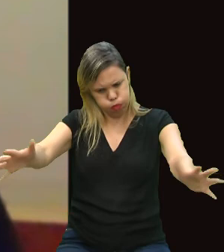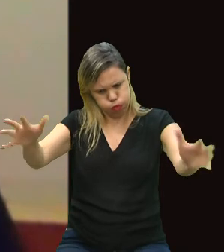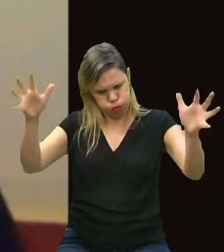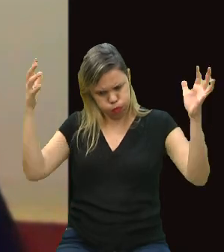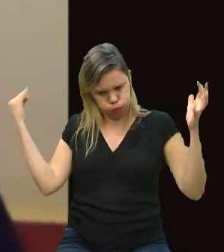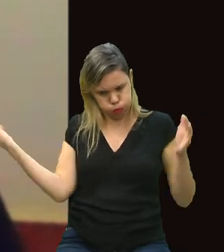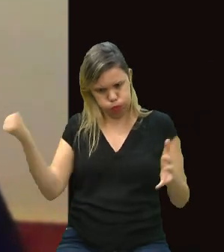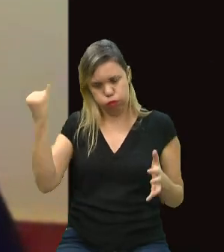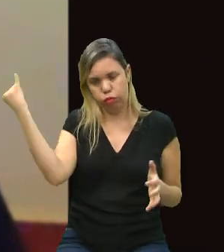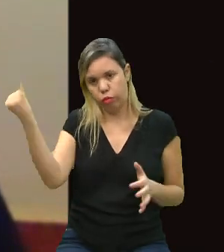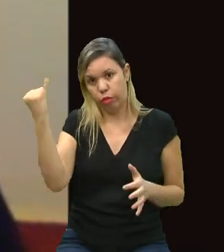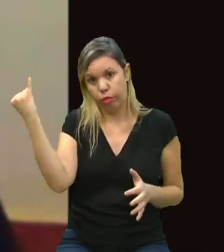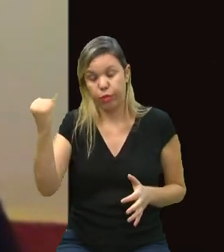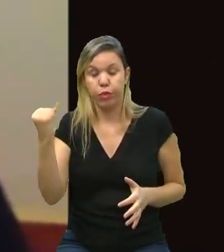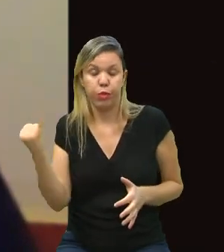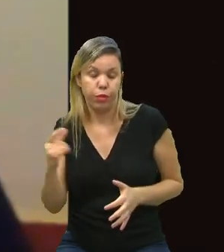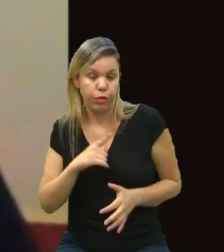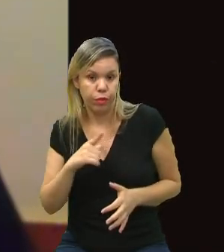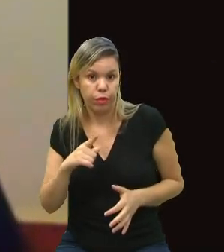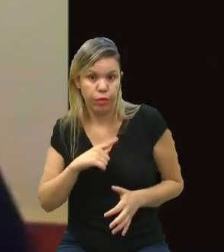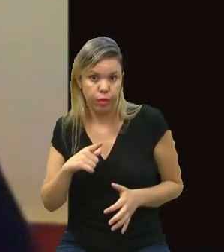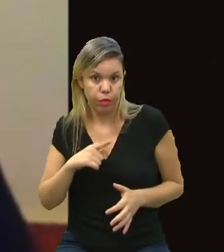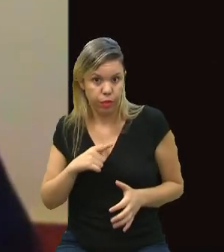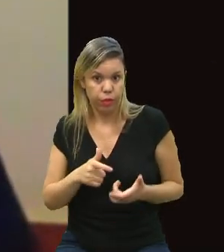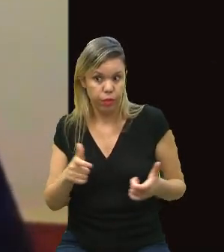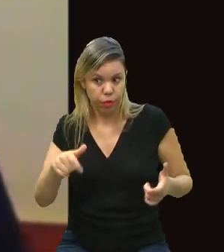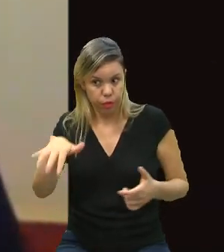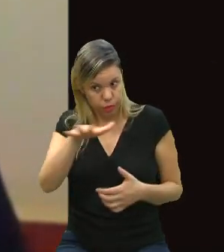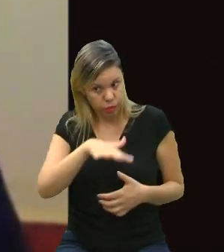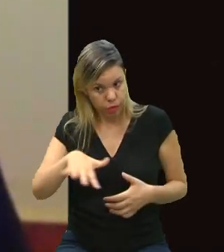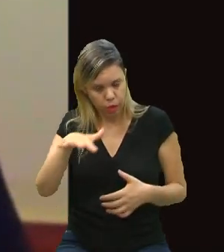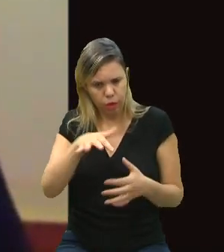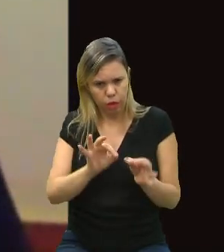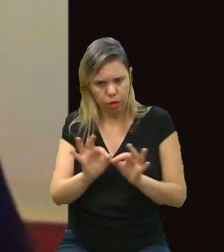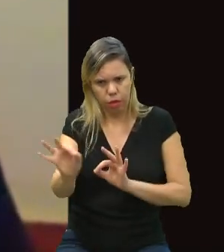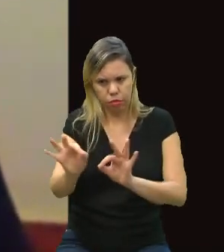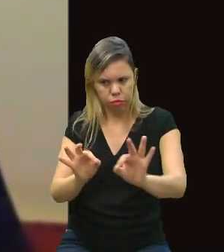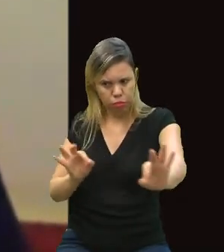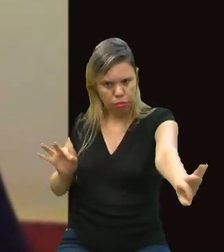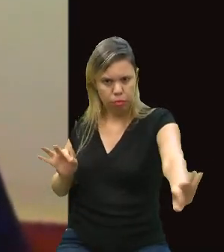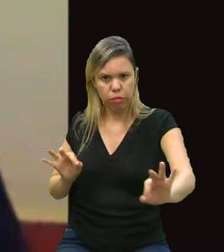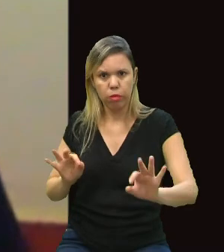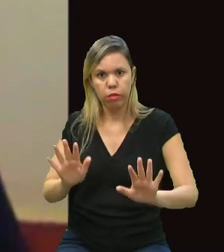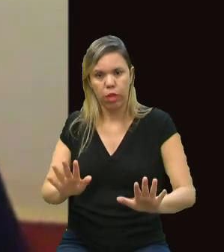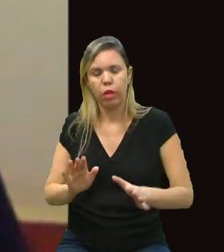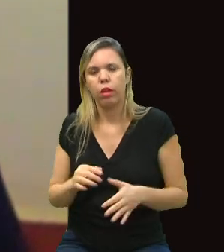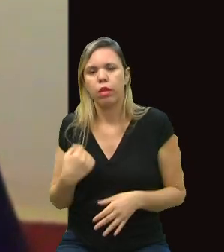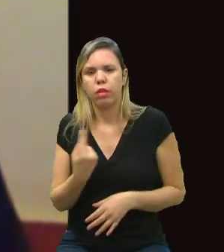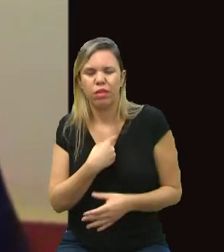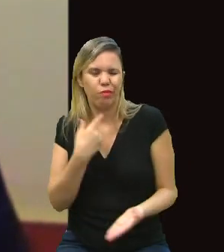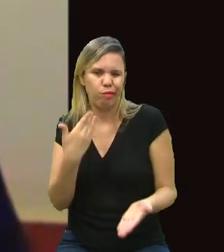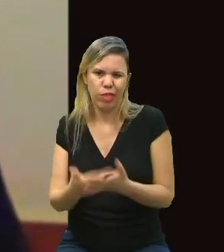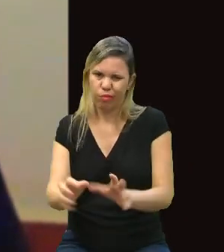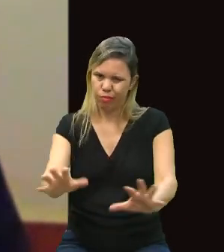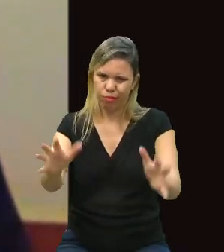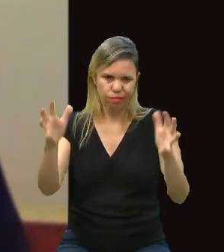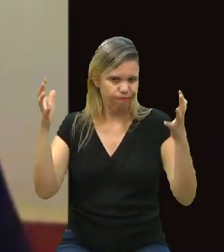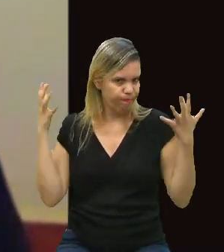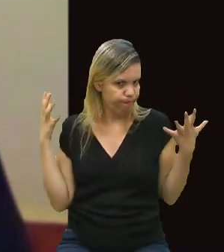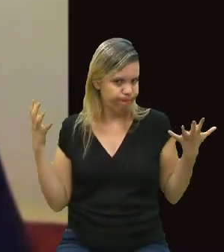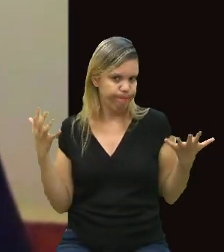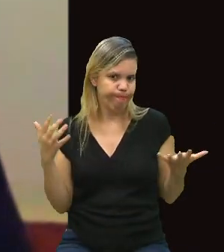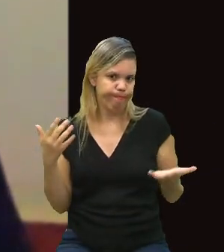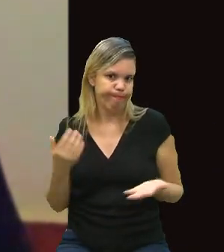área de extensão. Mas se a gente perder essa floresta, perder essa área de extensão, a gente vai estar deixando para trás esse